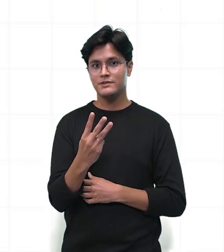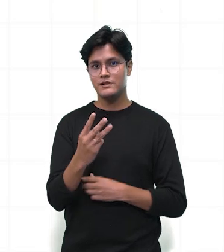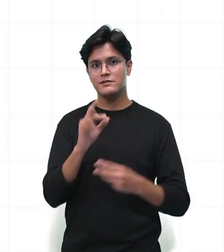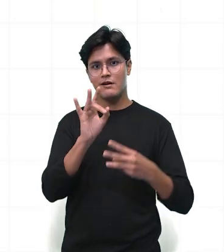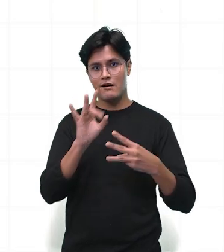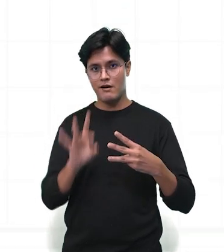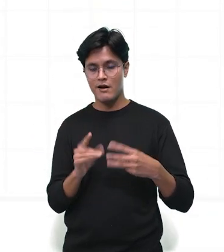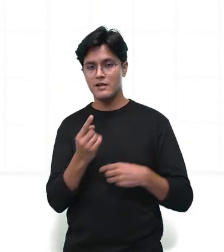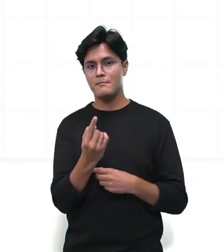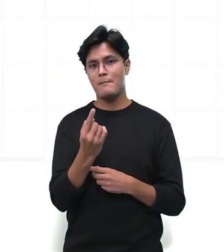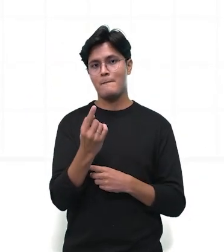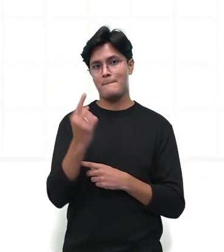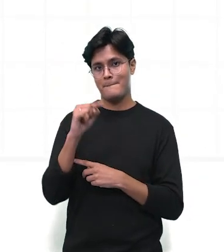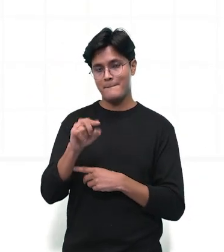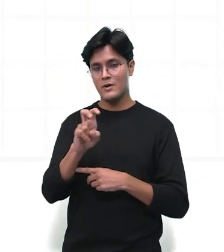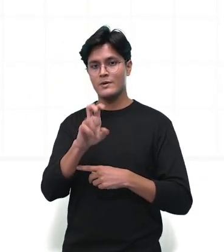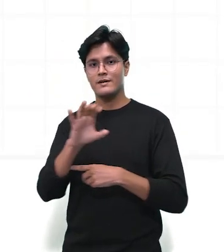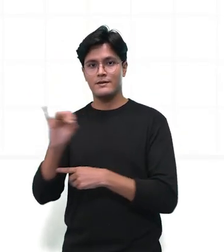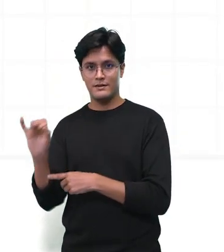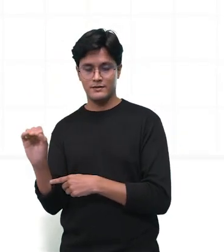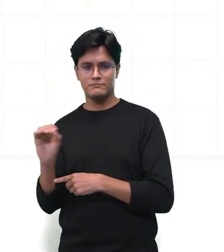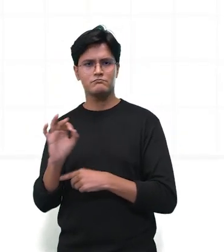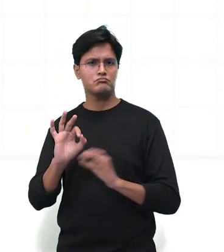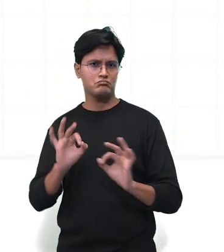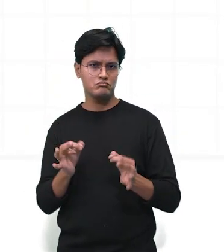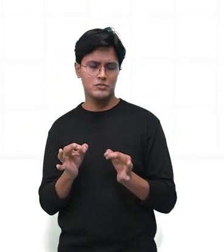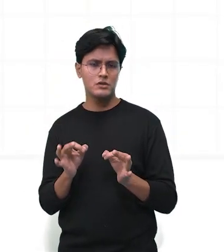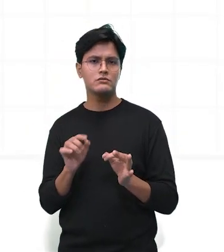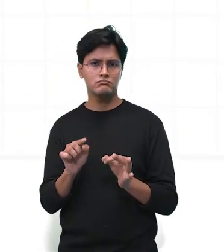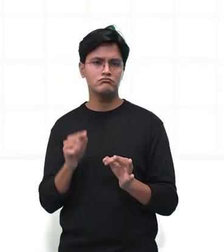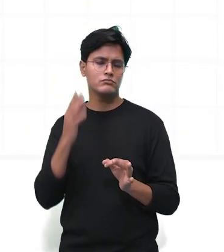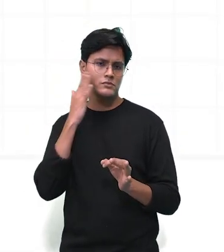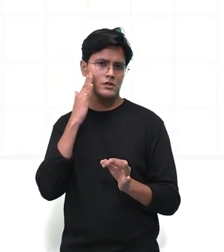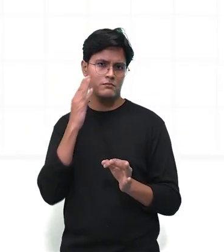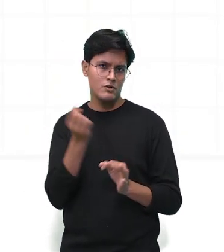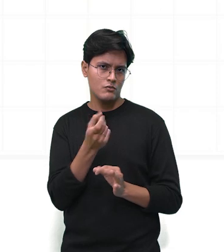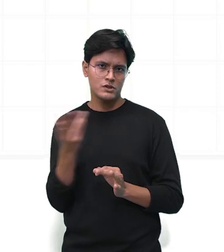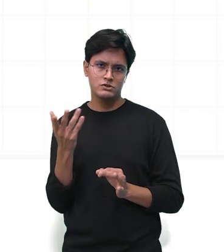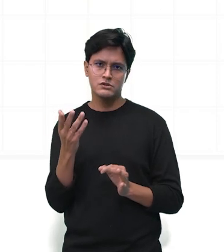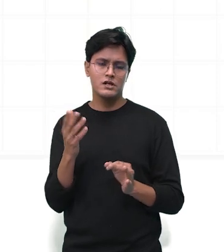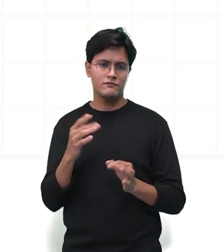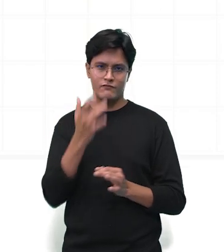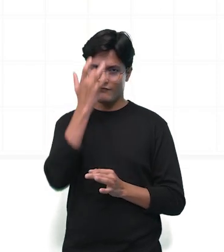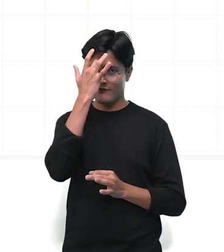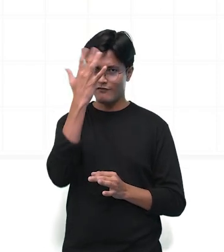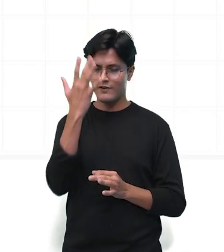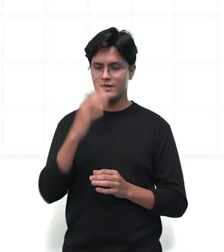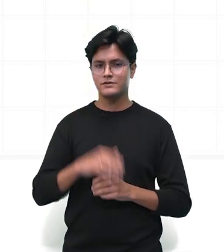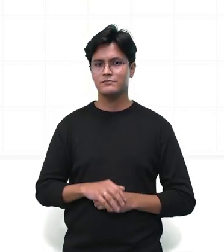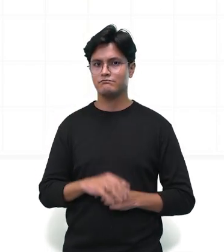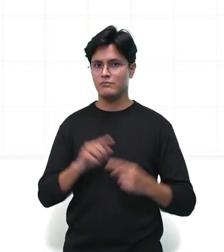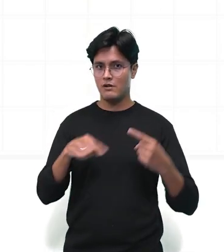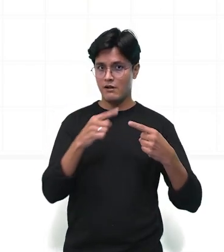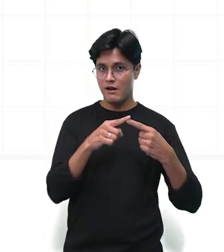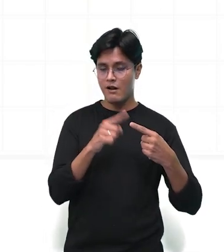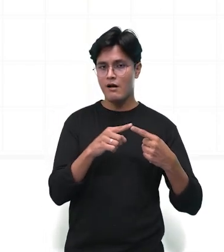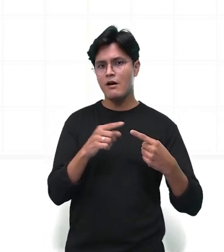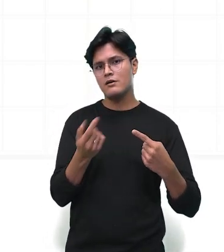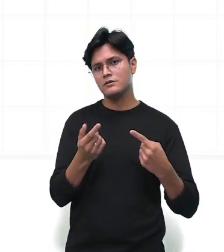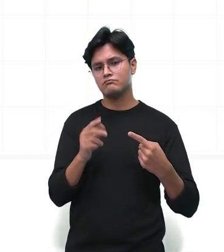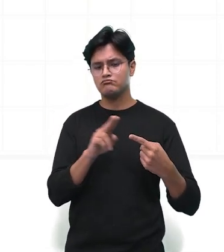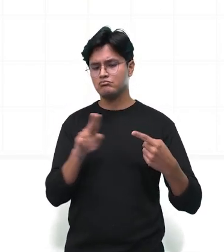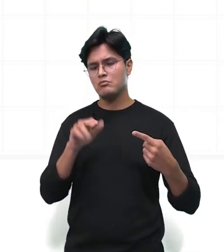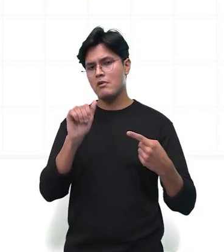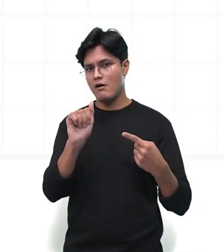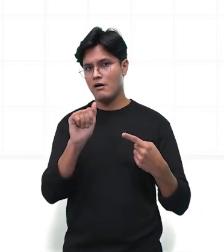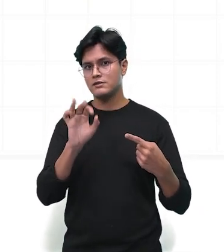1.500. Aqui está tranquilo para a gente calcular, né? Vamos chamar aqui de letra A. Então, na primeira forma